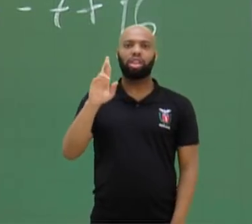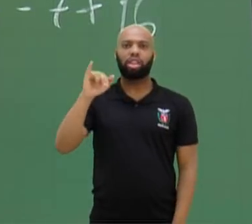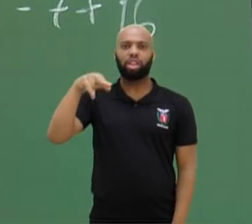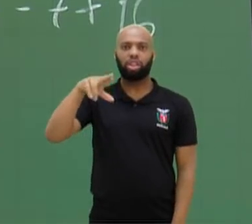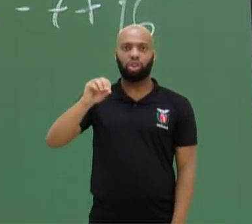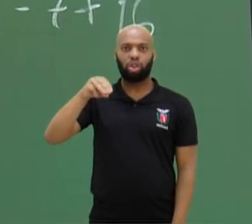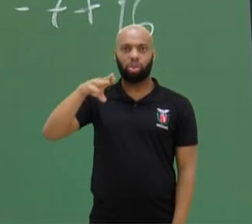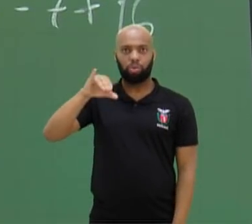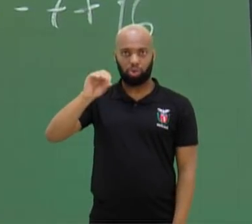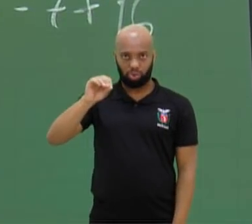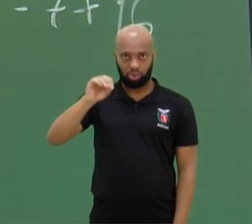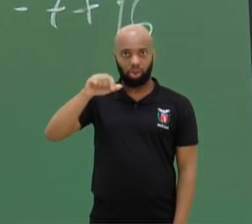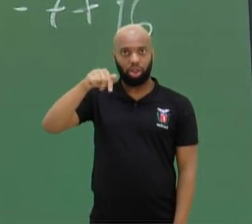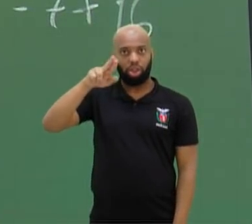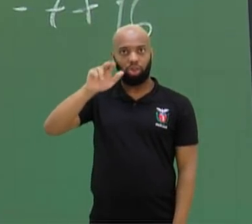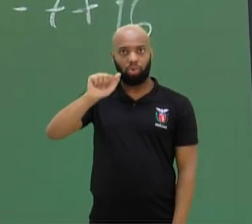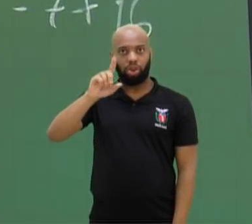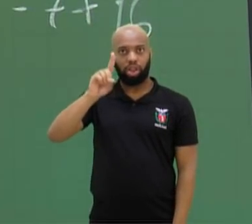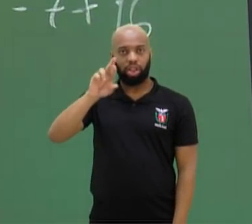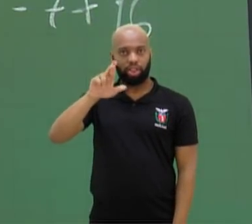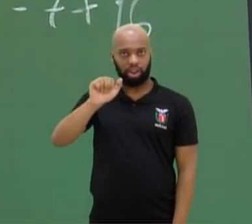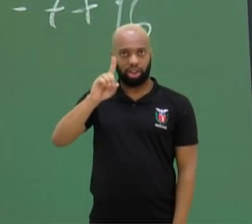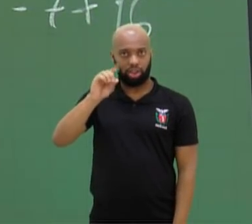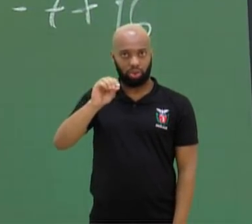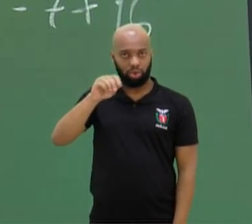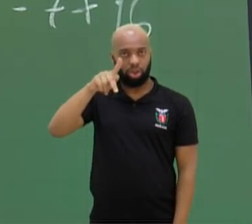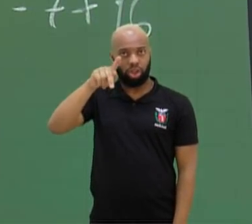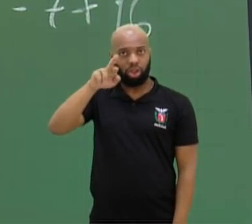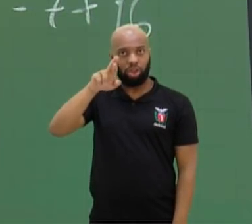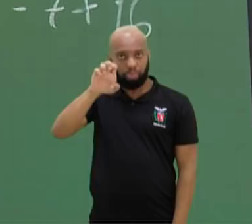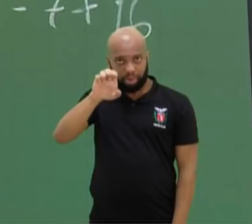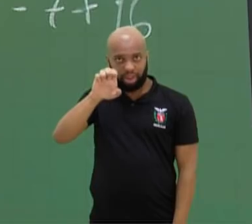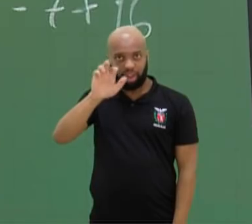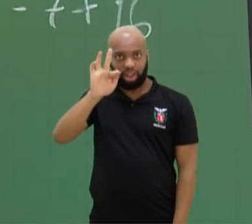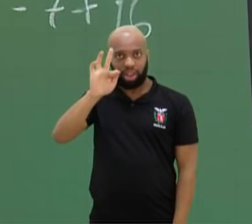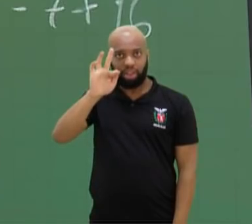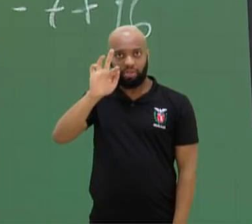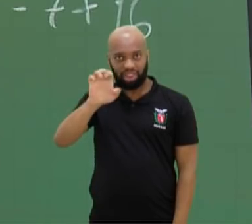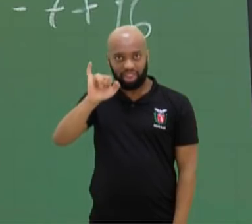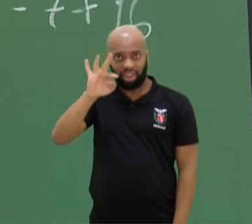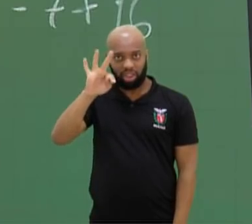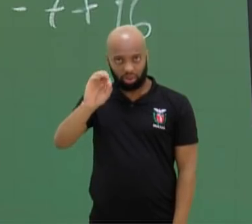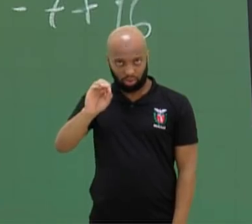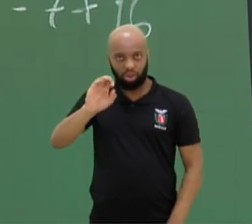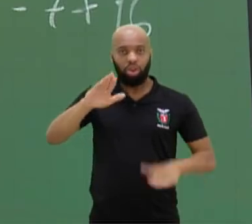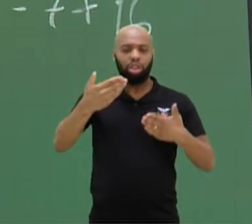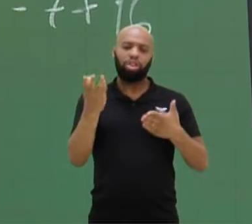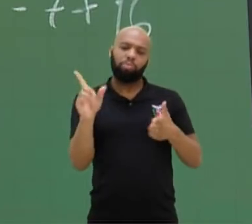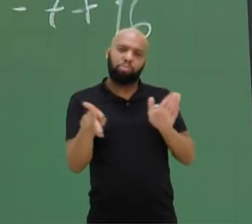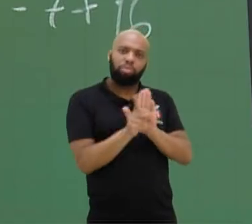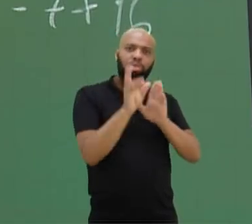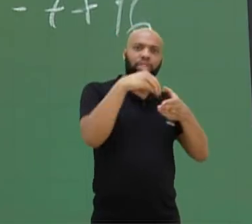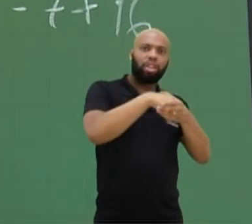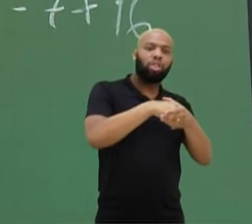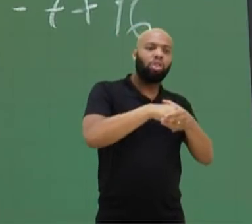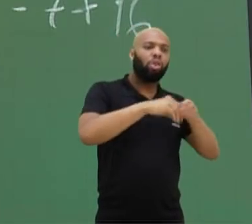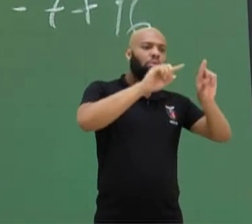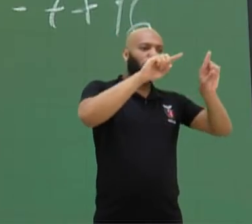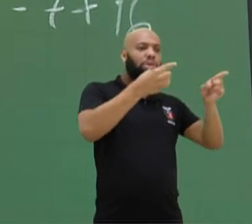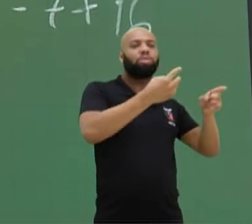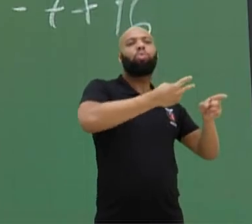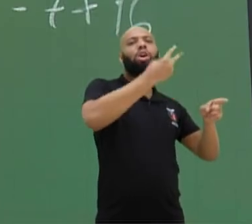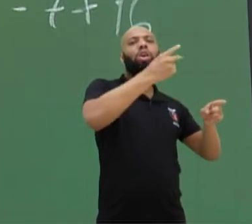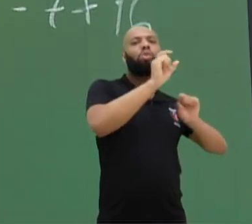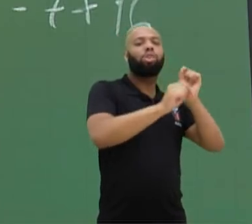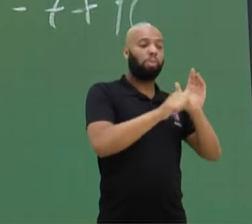fazem parte do processo de construção da equação. Então aqui você tem que perceber que quadrado do primeiro, então o primeiro elemento